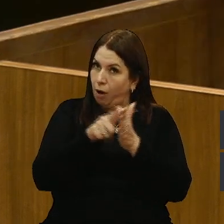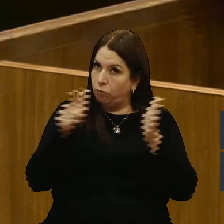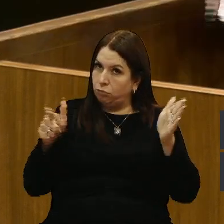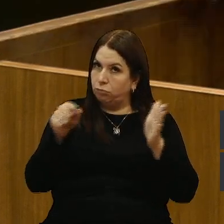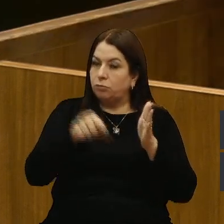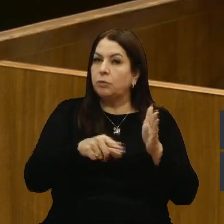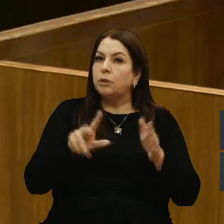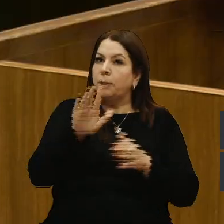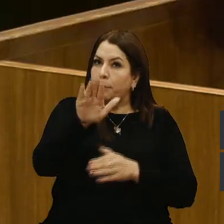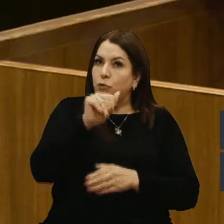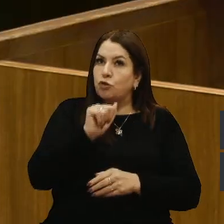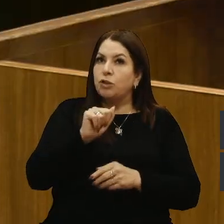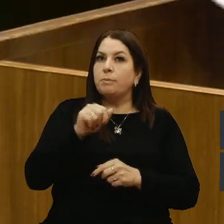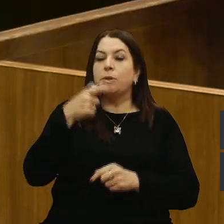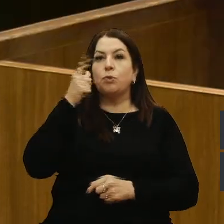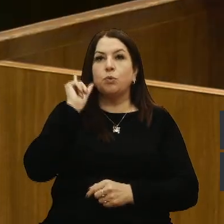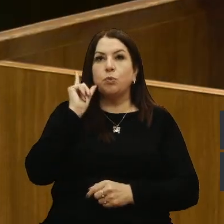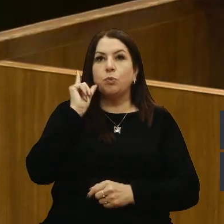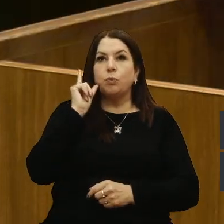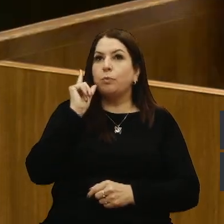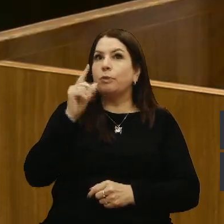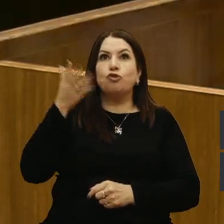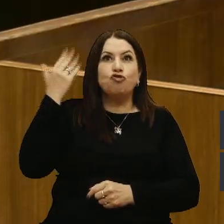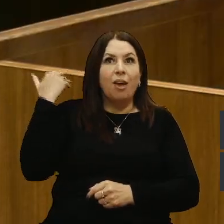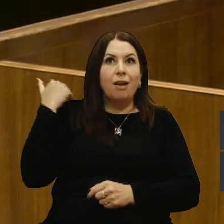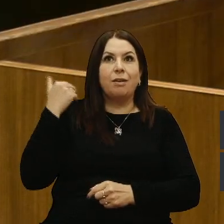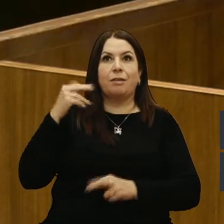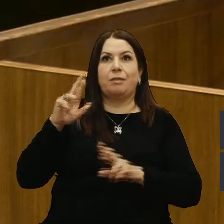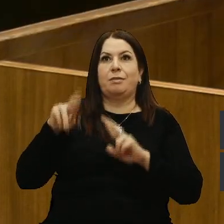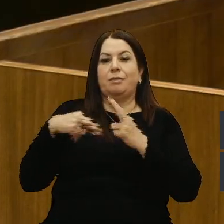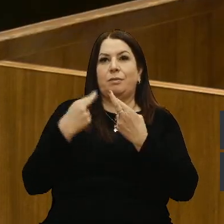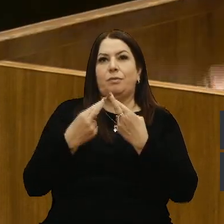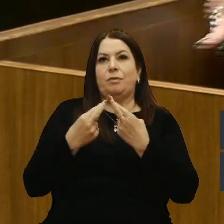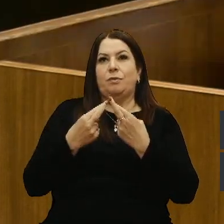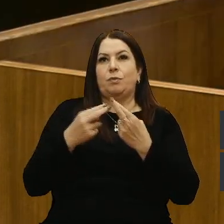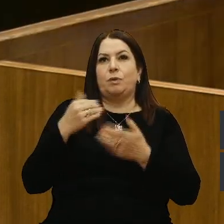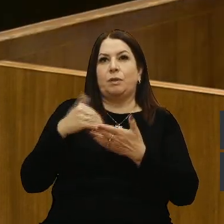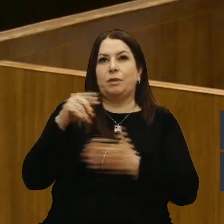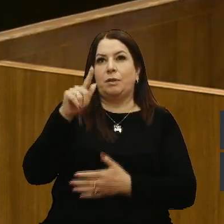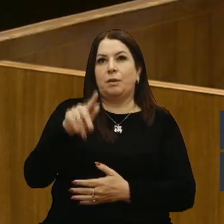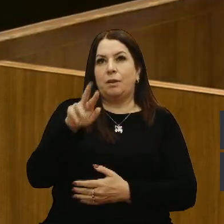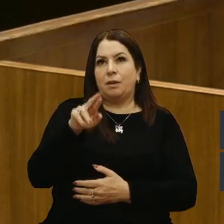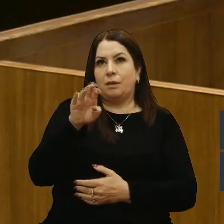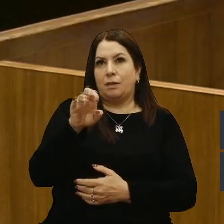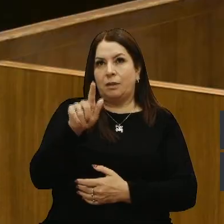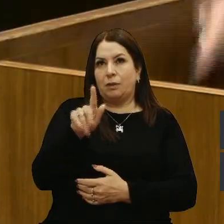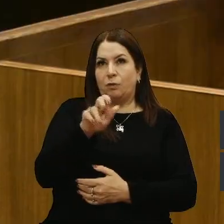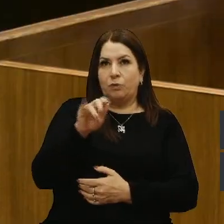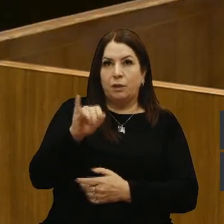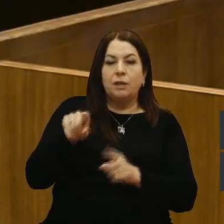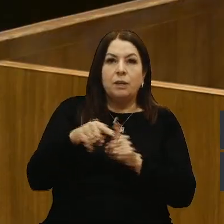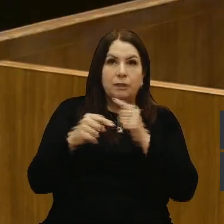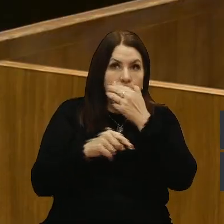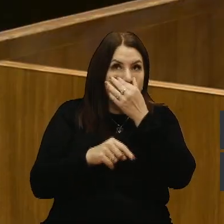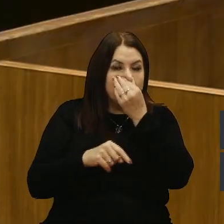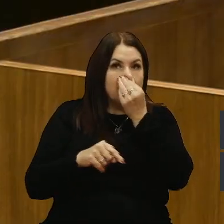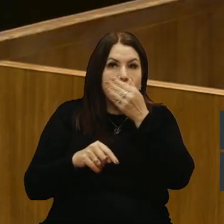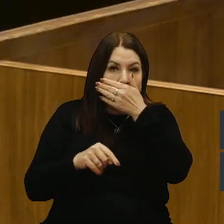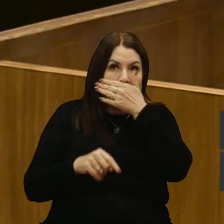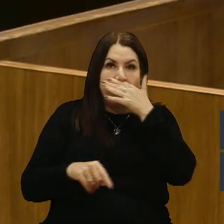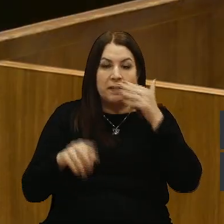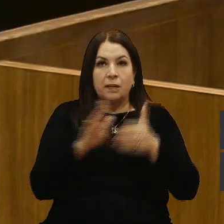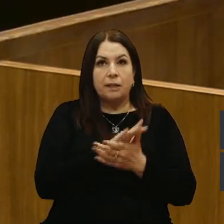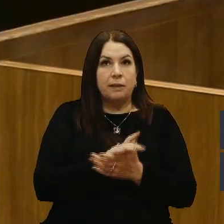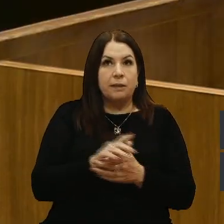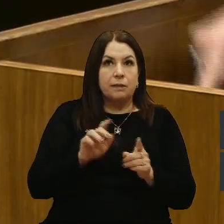Estamos chamando para ontem uma reunião com a secretária Grégora, porque ali está dito que nesse